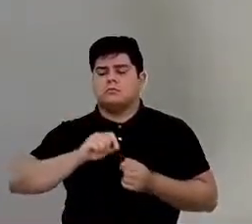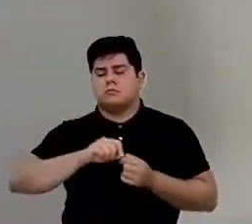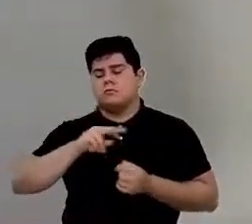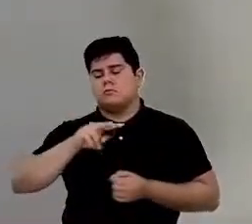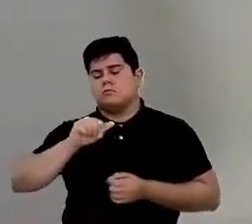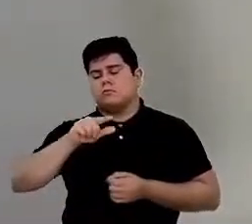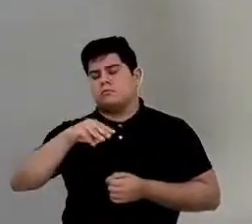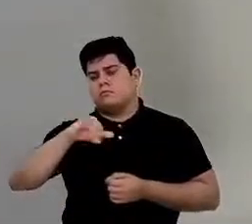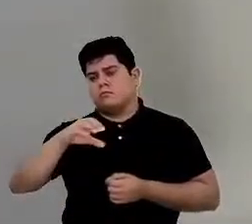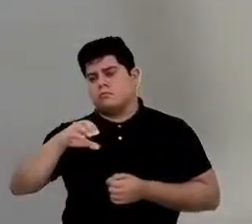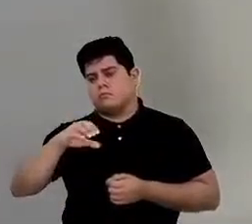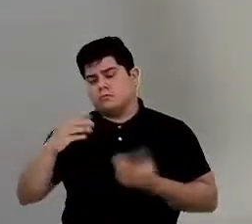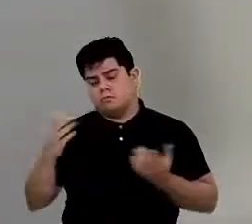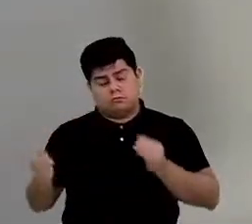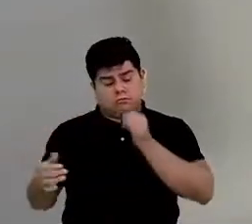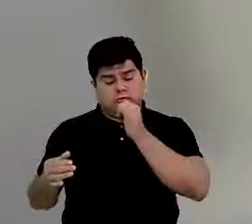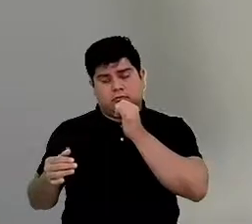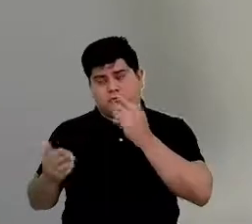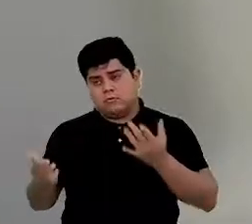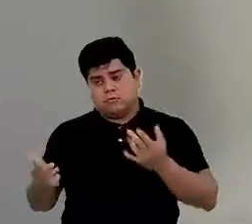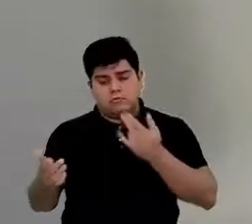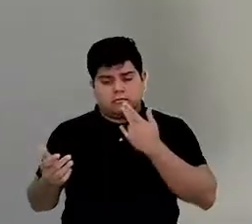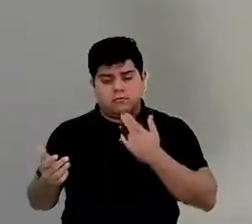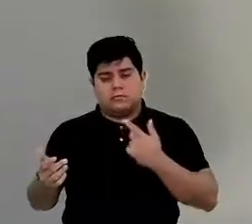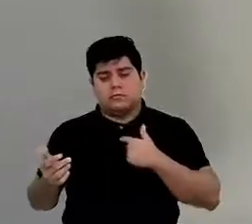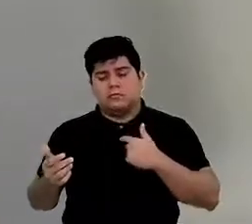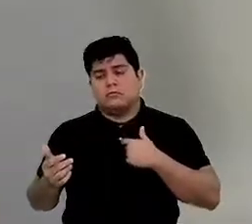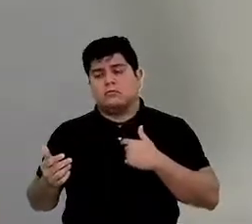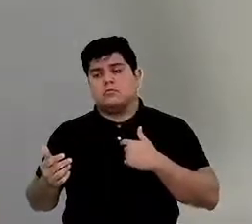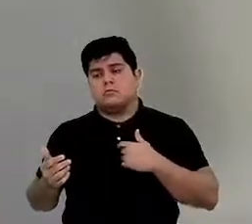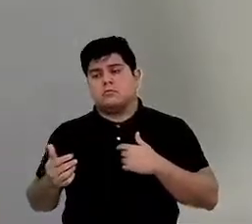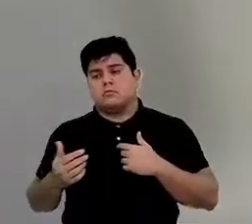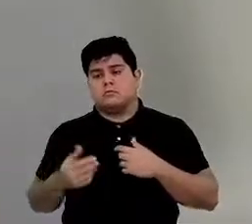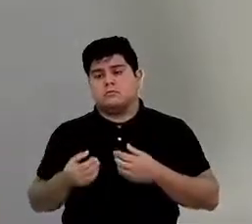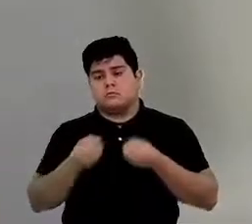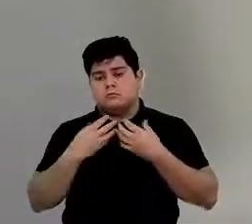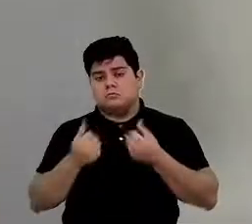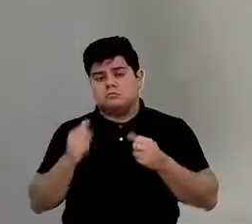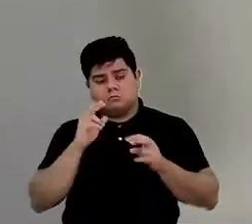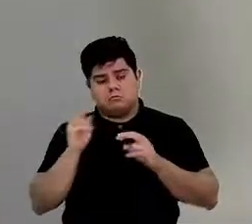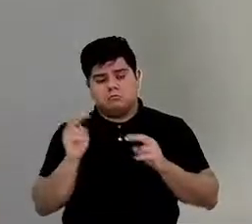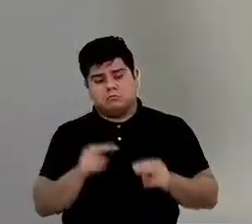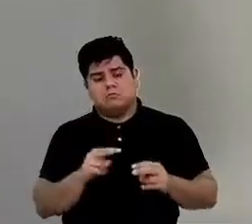né? Então, eu sinceramente vejo com extremo bons olhos, né, esses